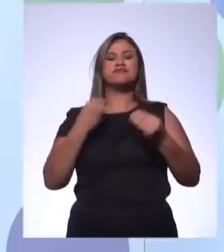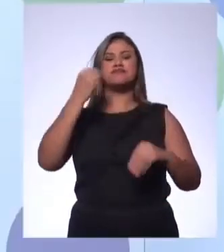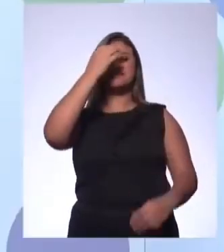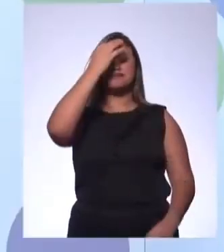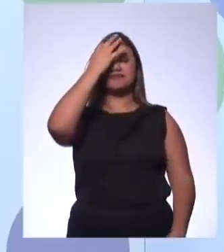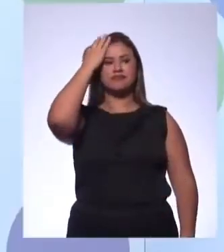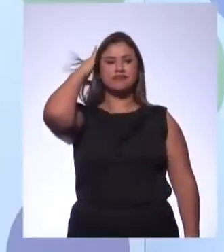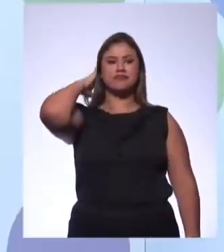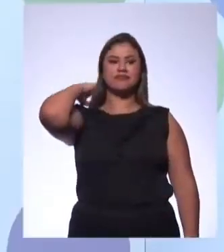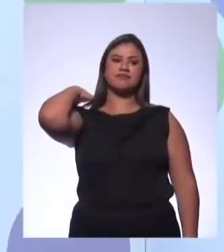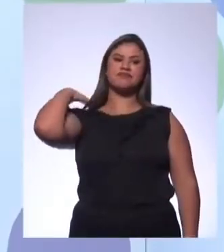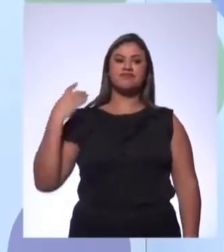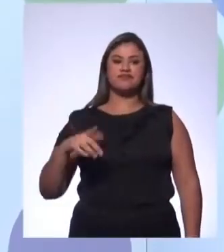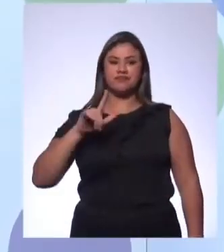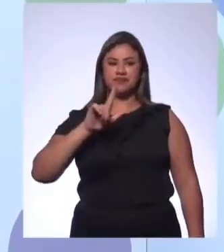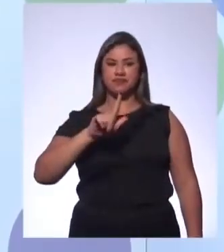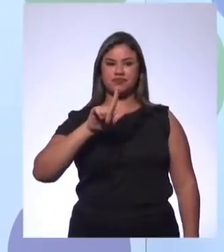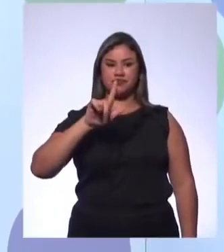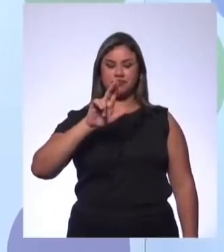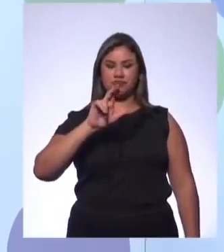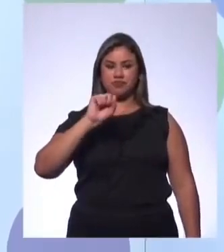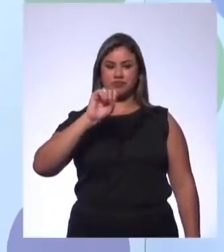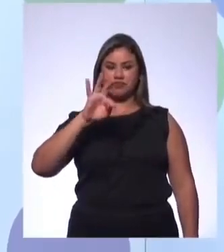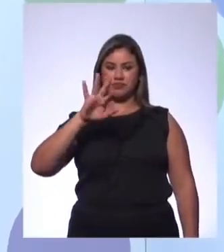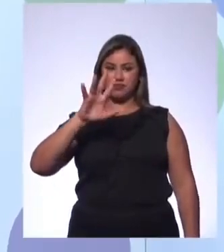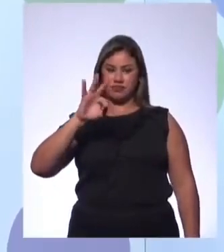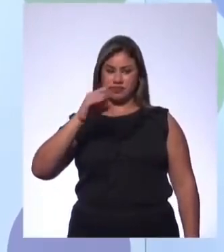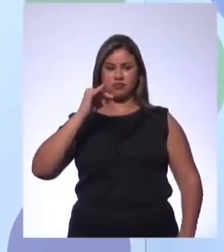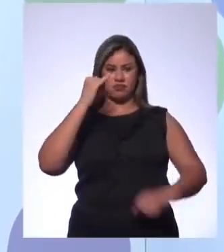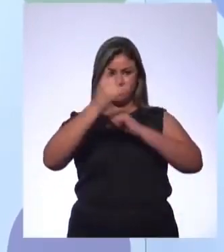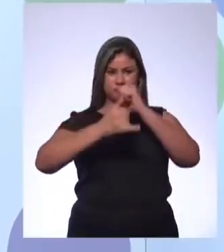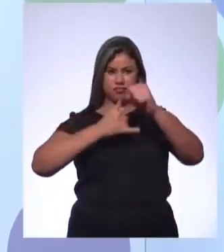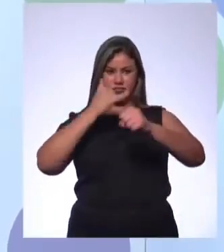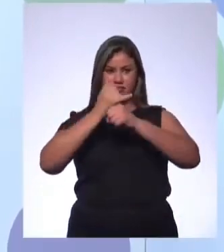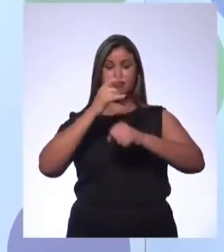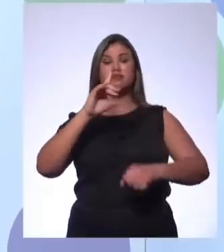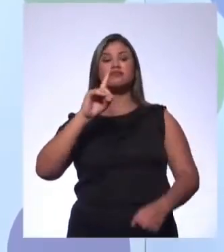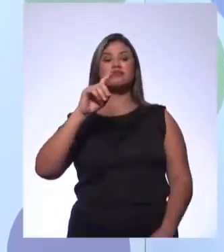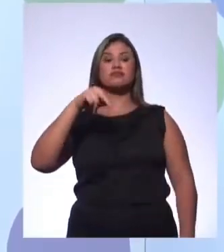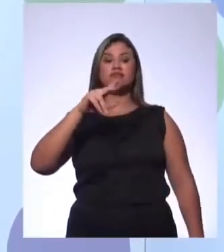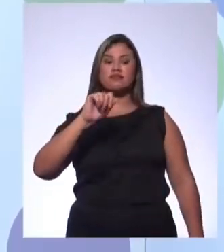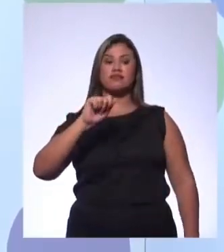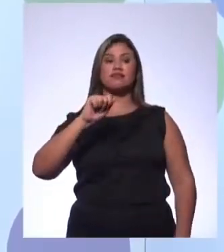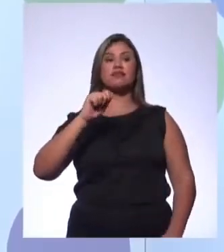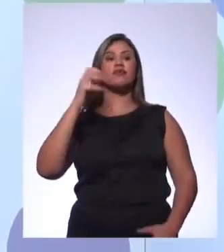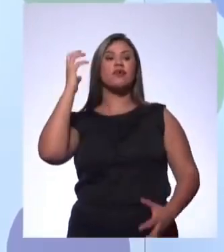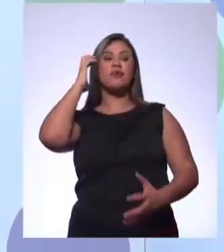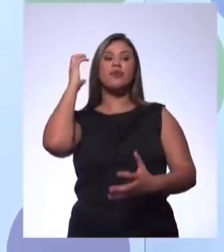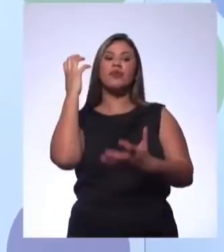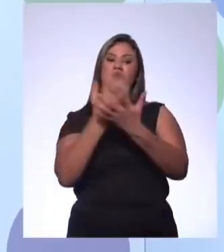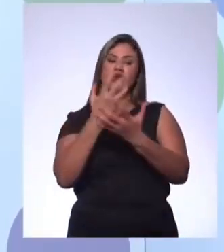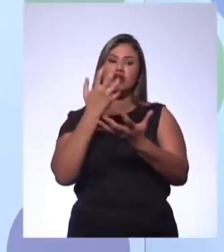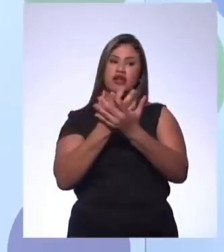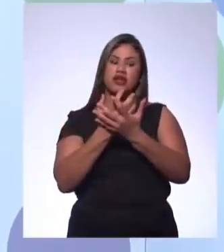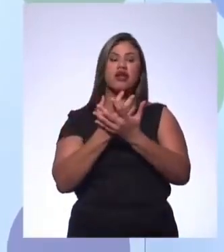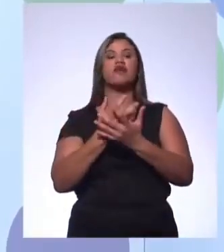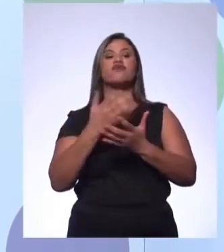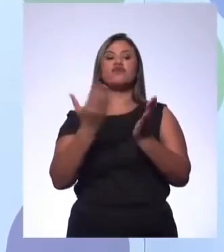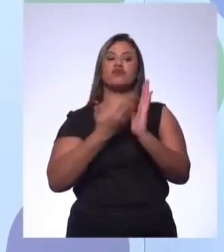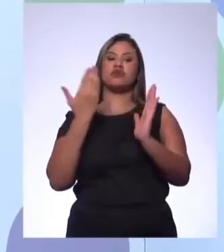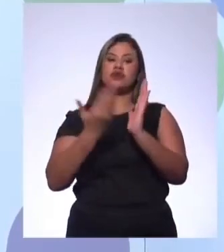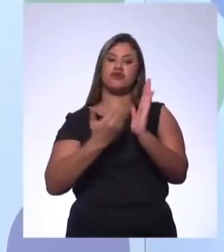as respostas. O Gustavo fala internet, a Danda fala podcast, vídeo, livro,